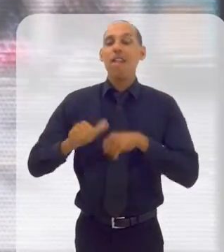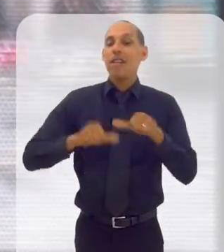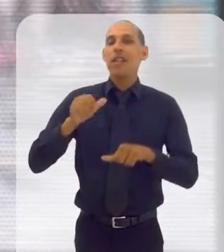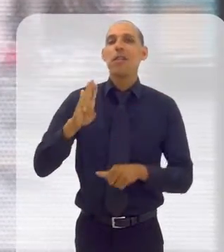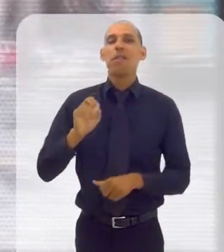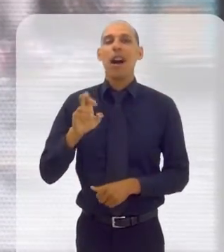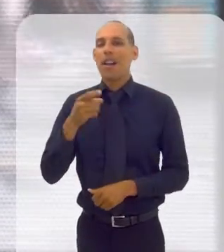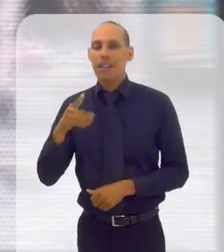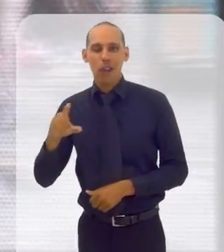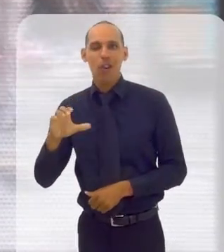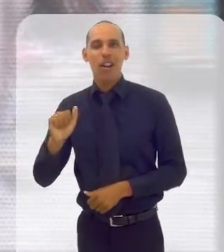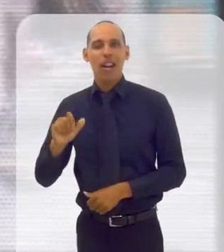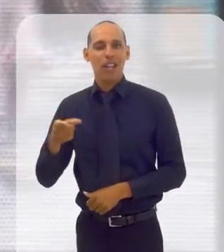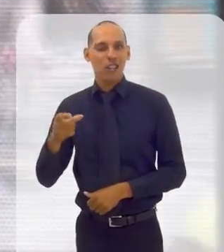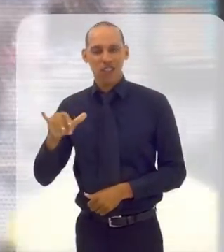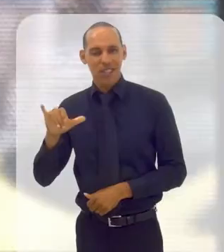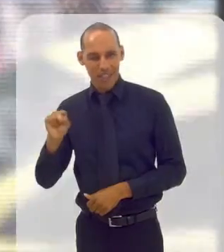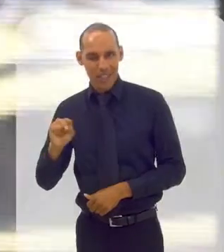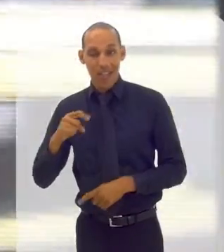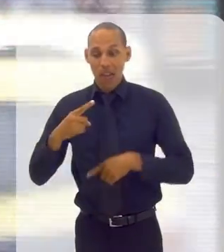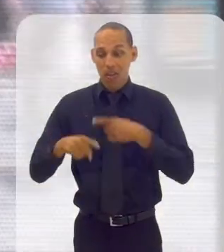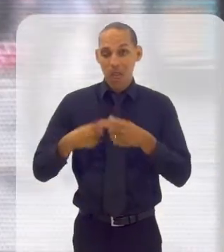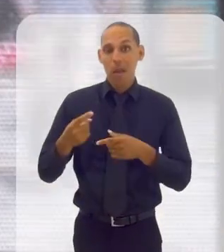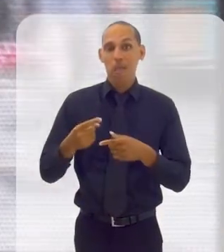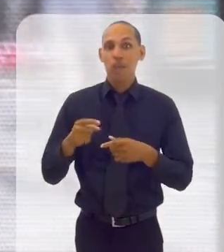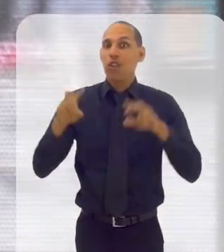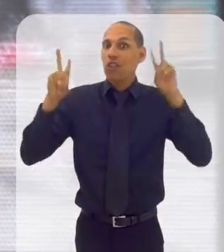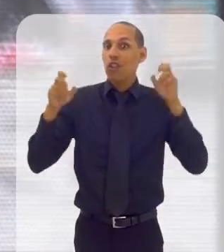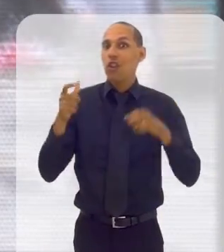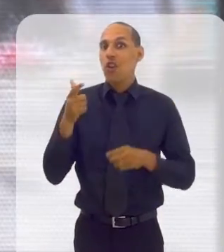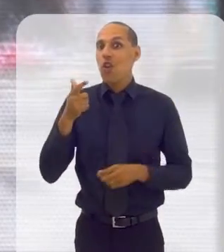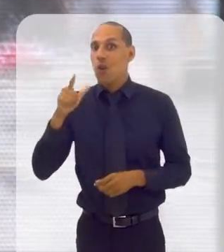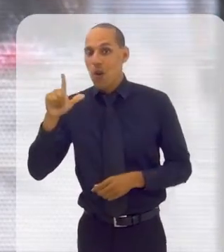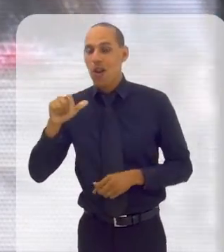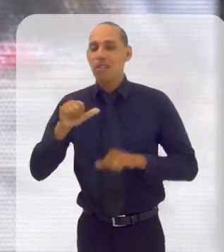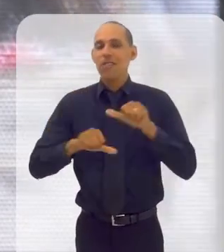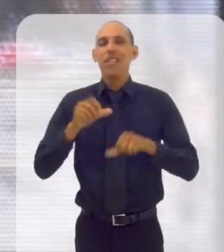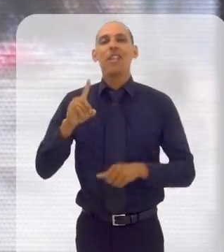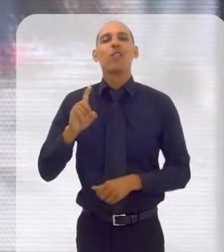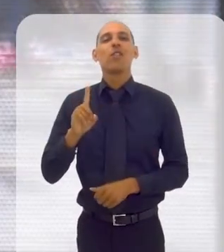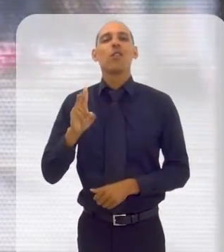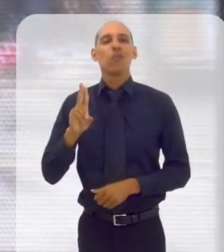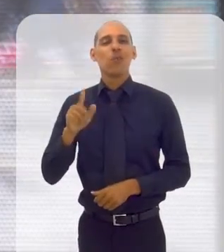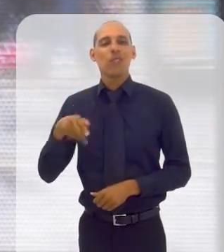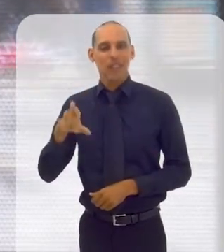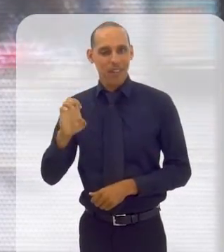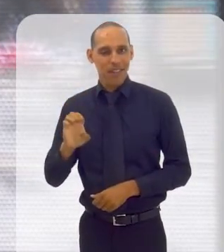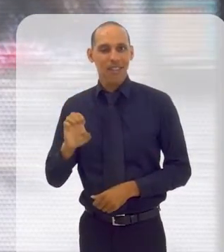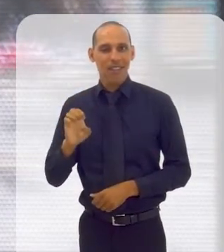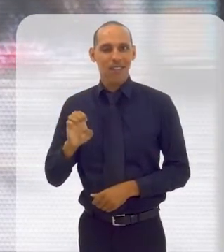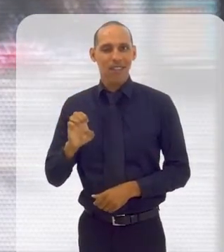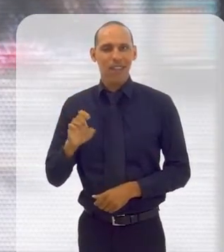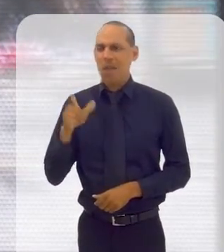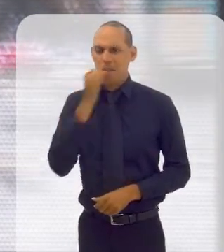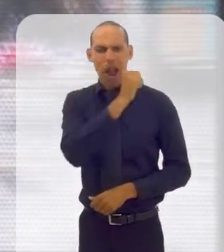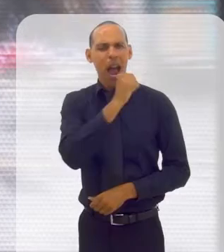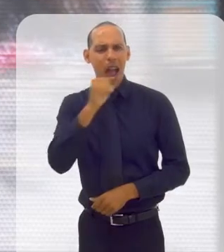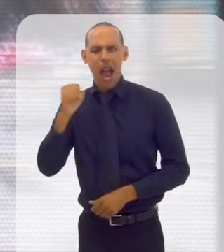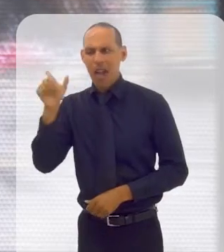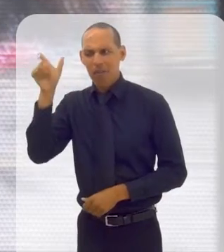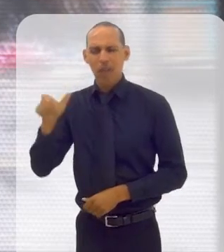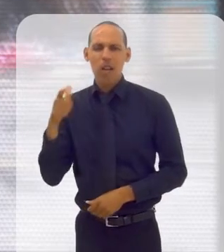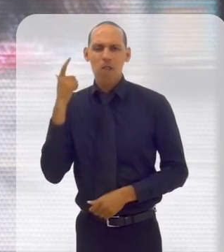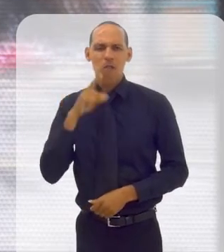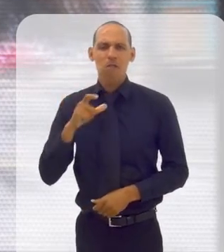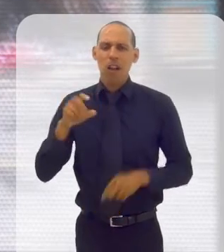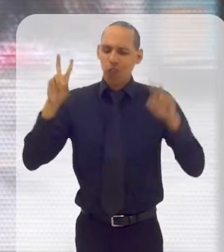ganha o título de Barão de Caxias. Após o título de Barão de Caxias e outros feitos, ele vai se tornar o Duque de Caxias. E ele,